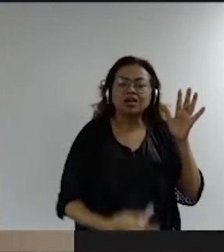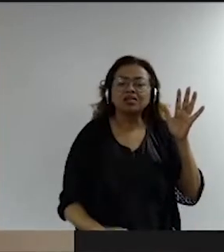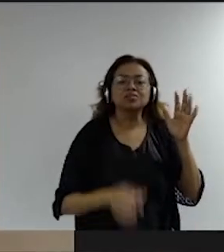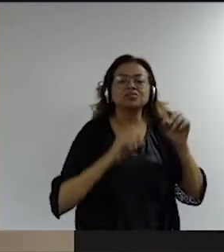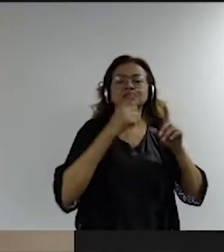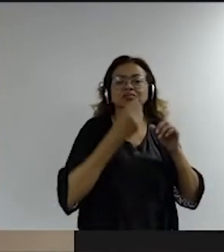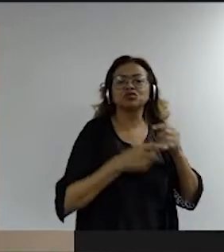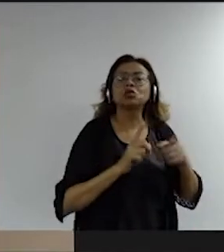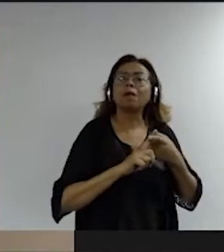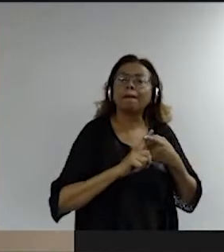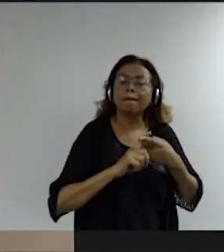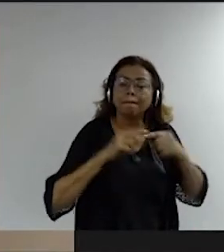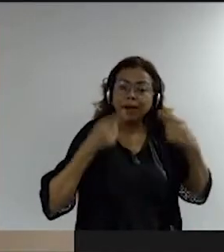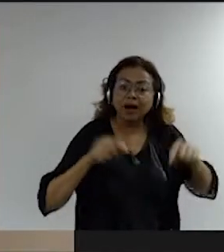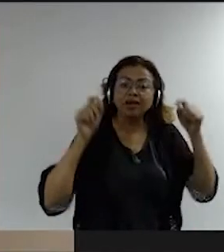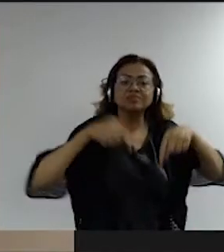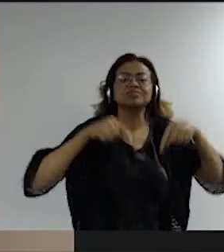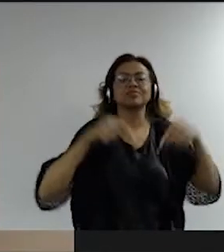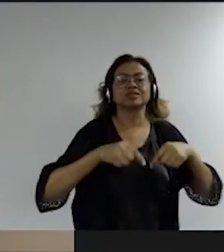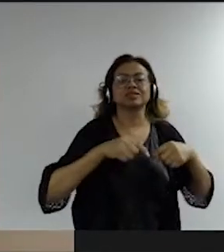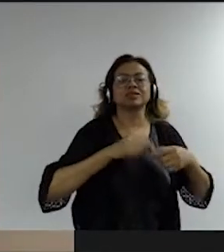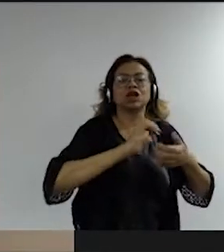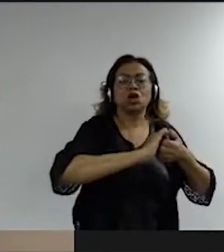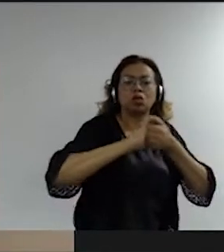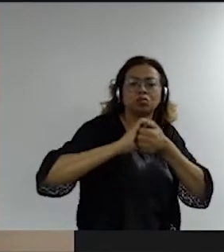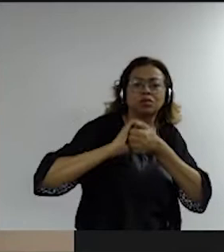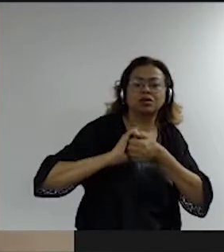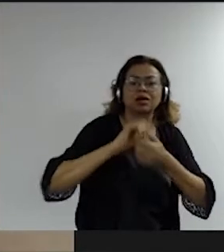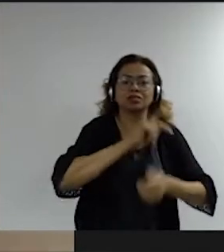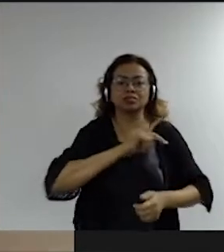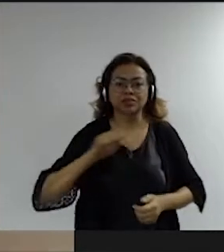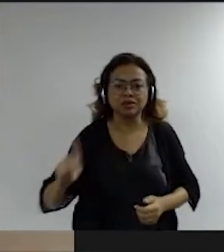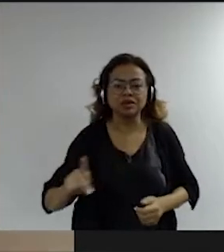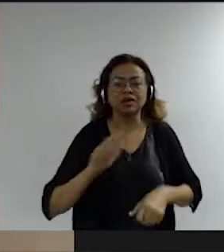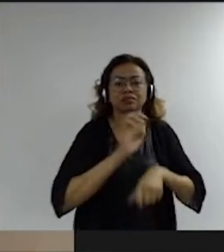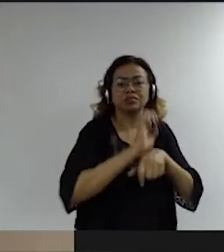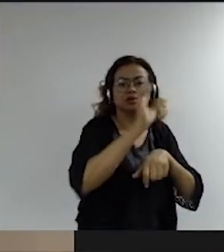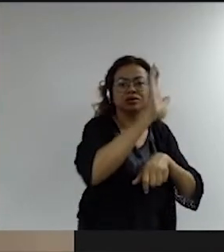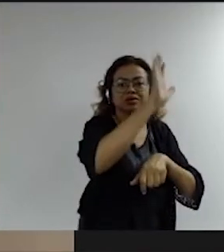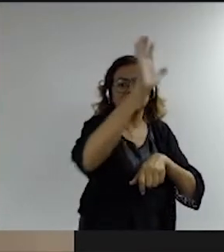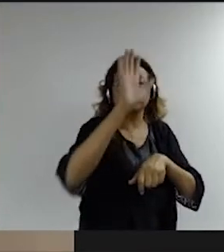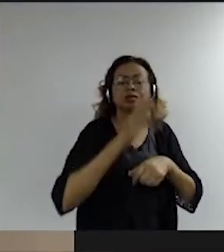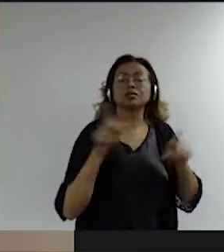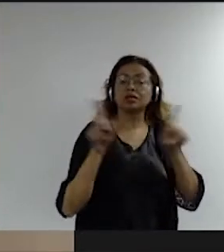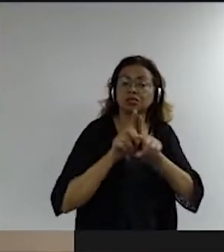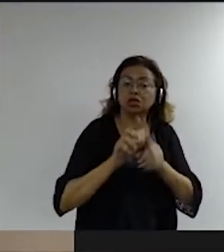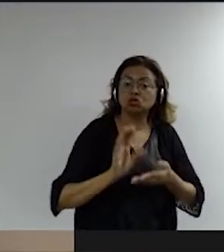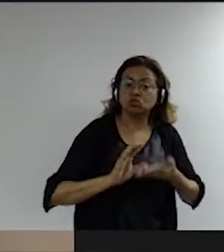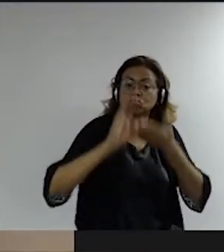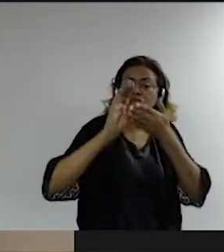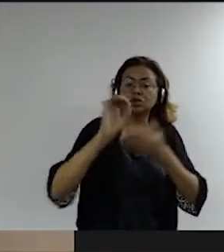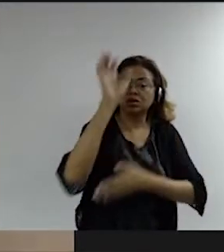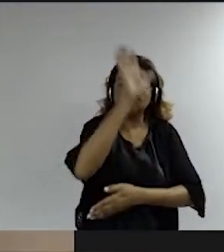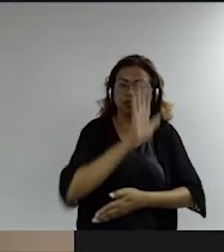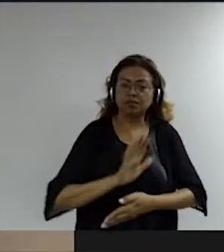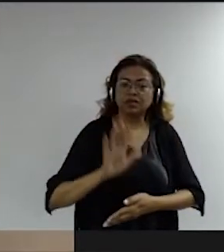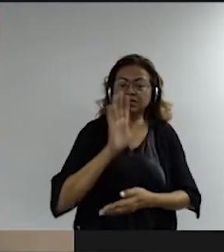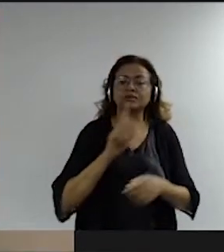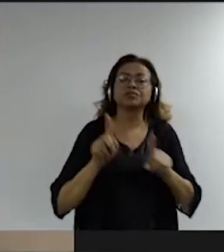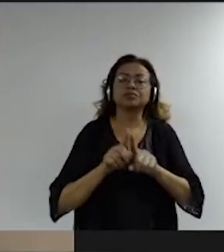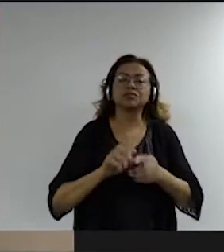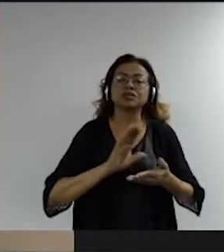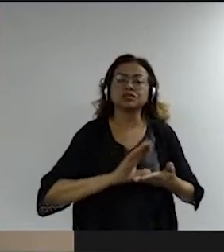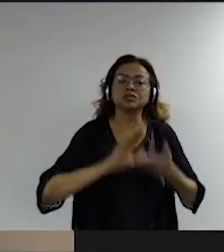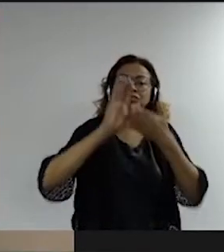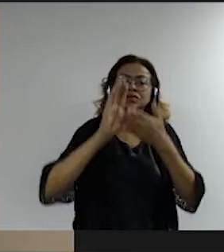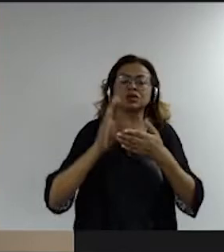mas cumprimentar os presidentes de seccionais, os nossos conselheiros federais, os conselheiros